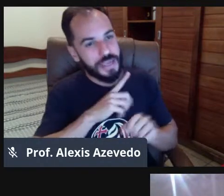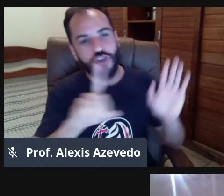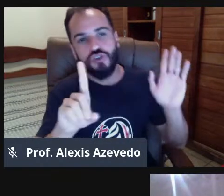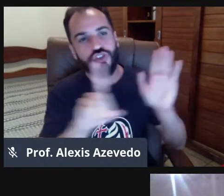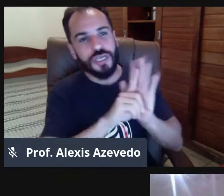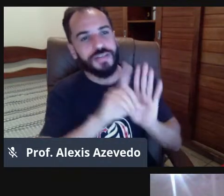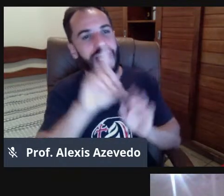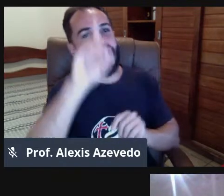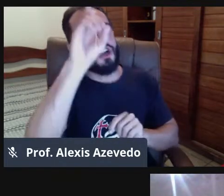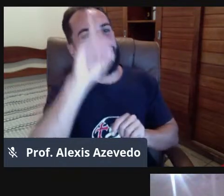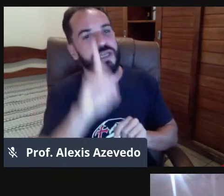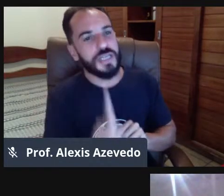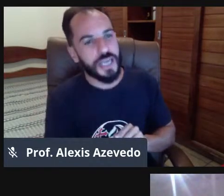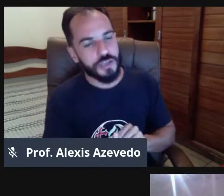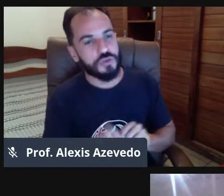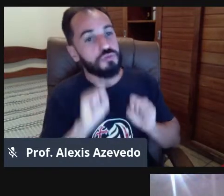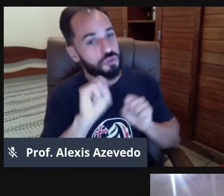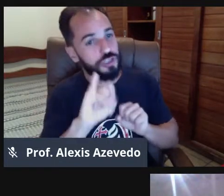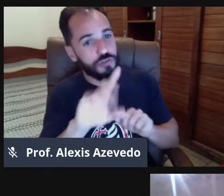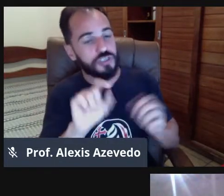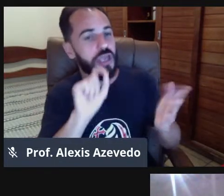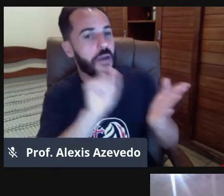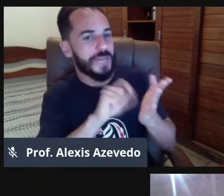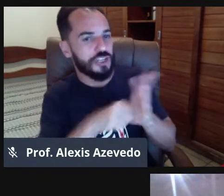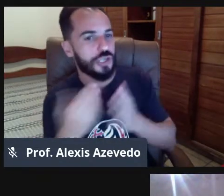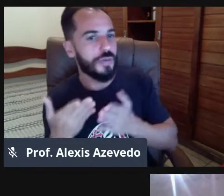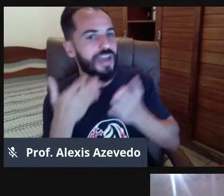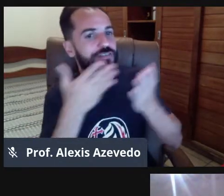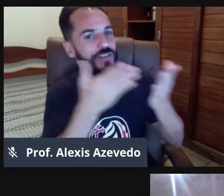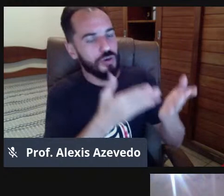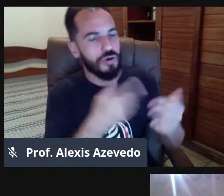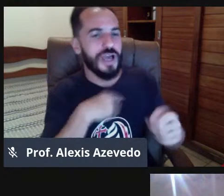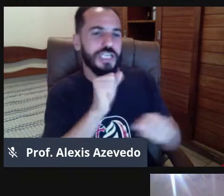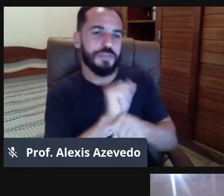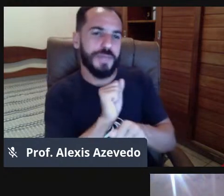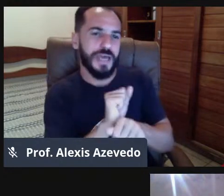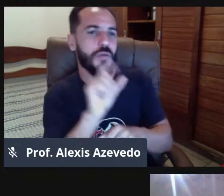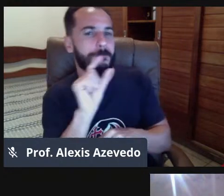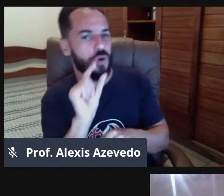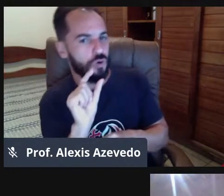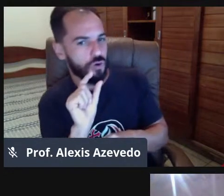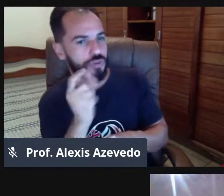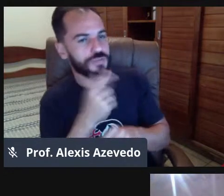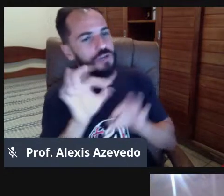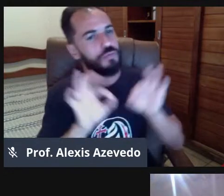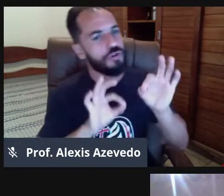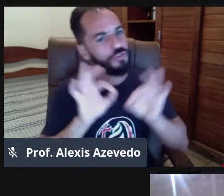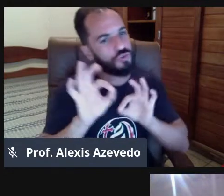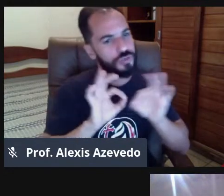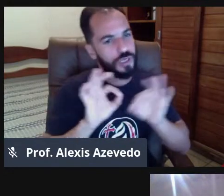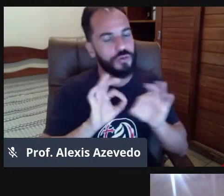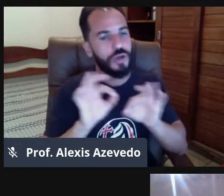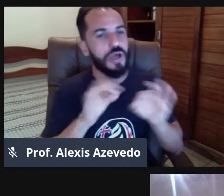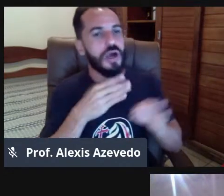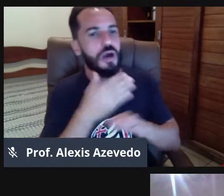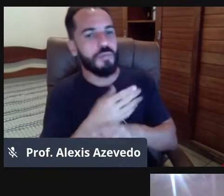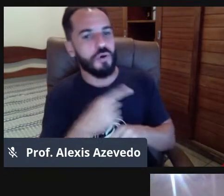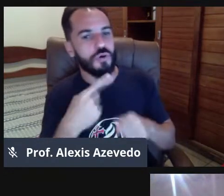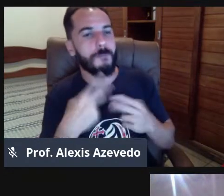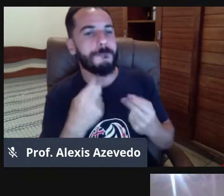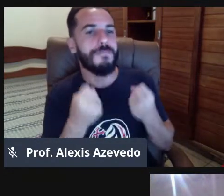fez o requerimento, preencheu, enviou, aguarde um pouquinho para a gente ir ajustando. Com